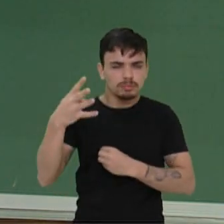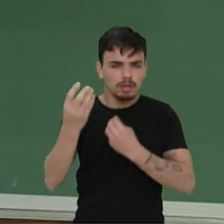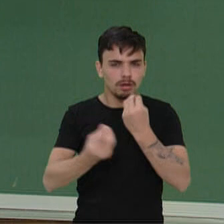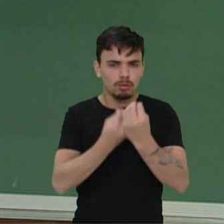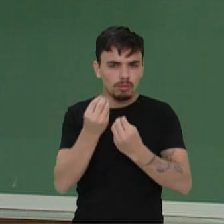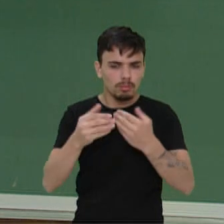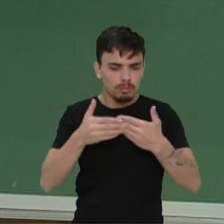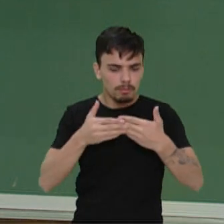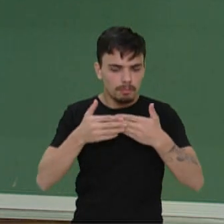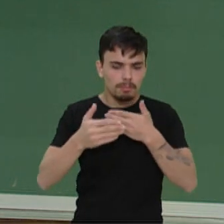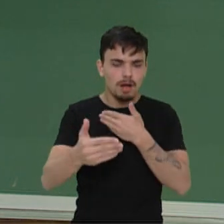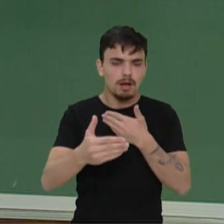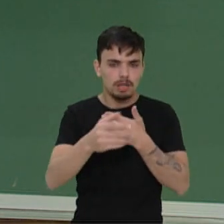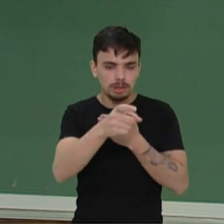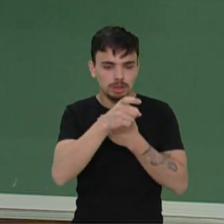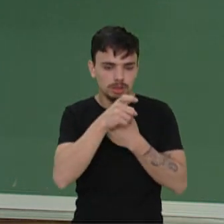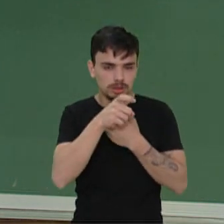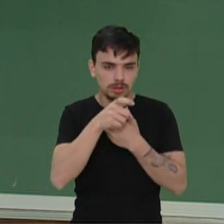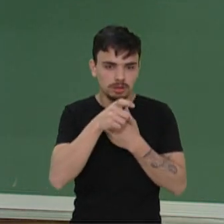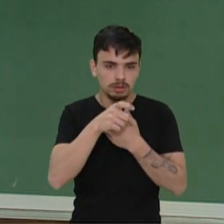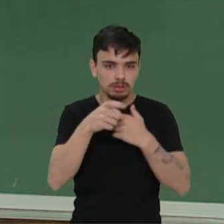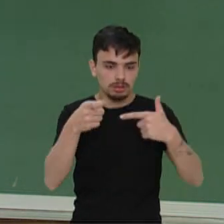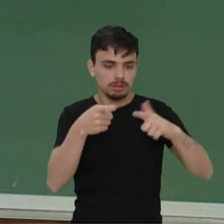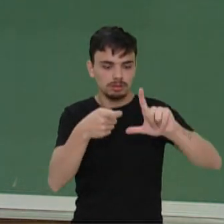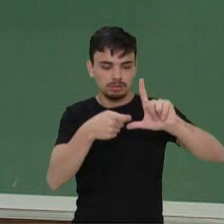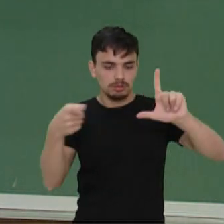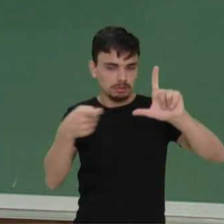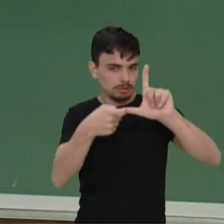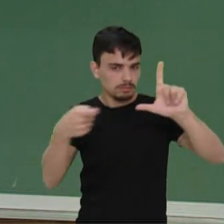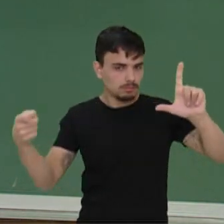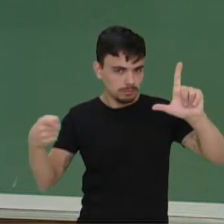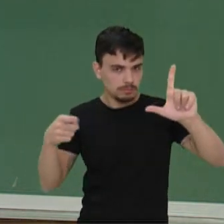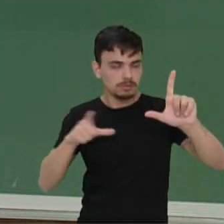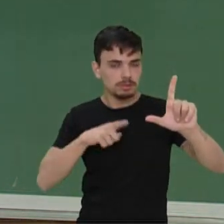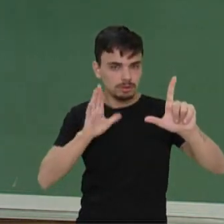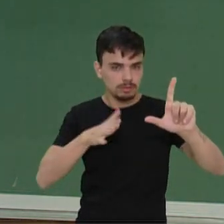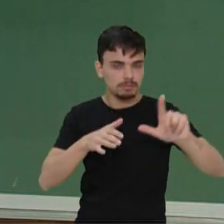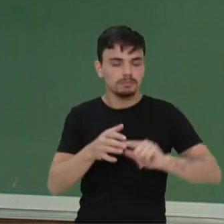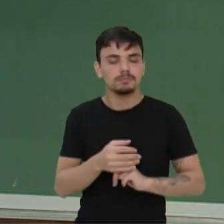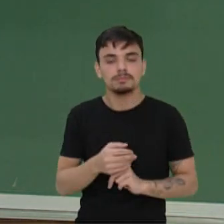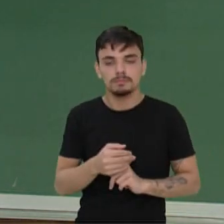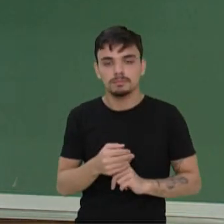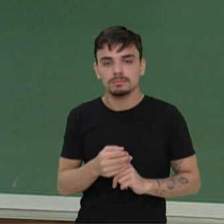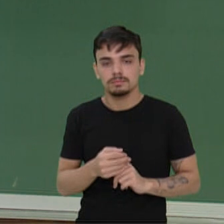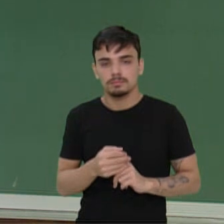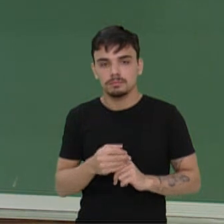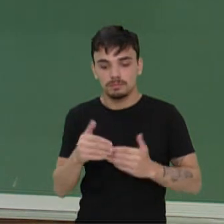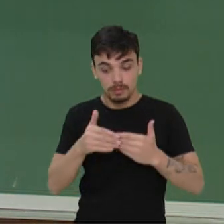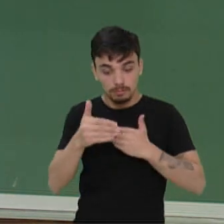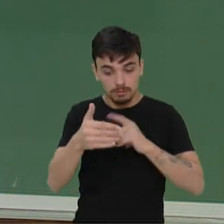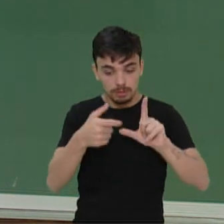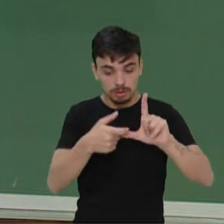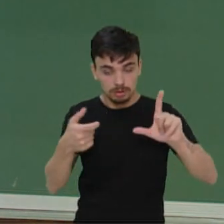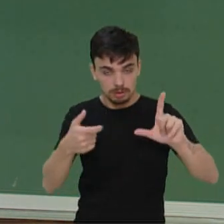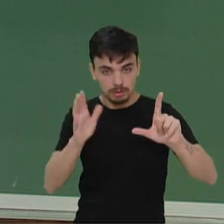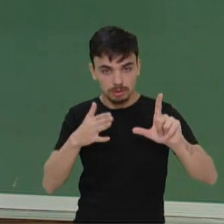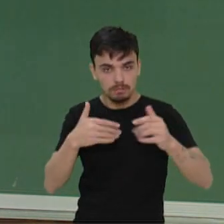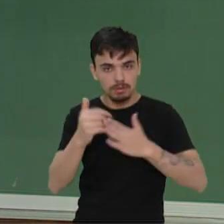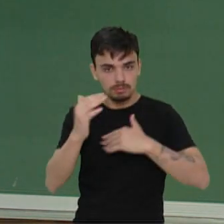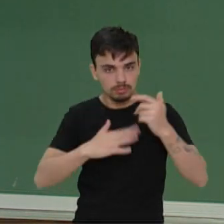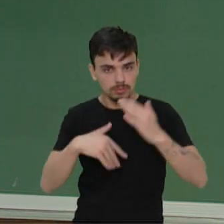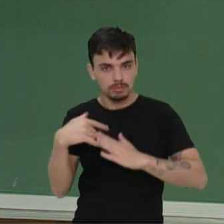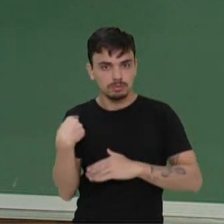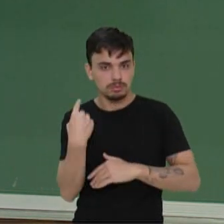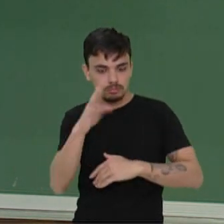a partir do x do vértice. Como pelo x do vértice passa o eixo de simetria, então a partir dele a gente vai construir a